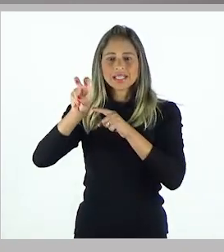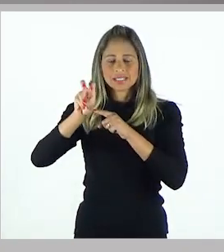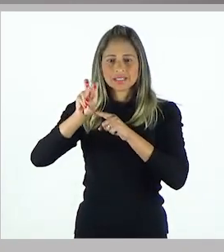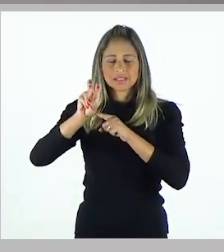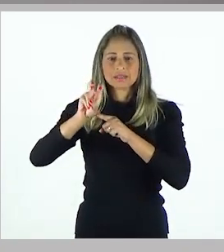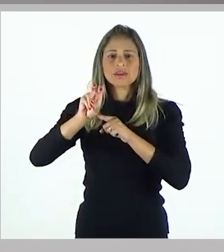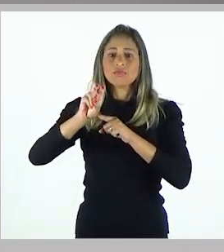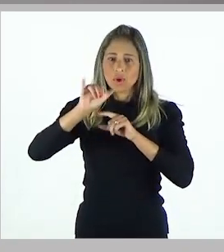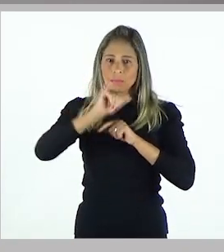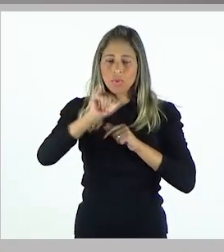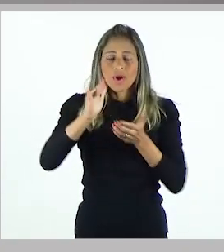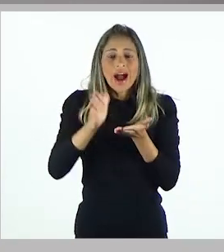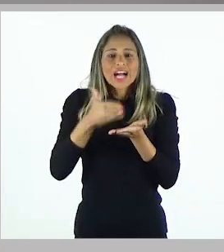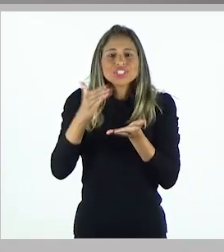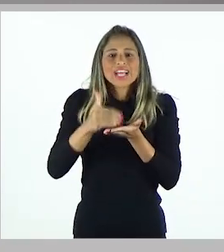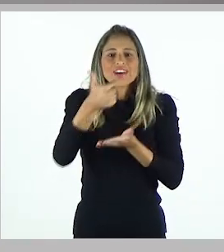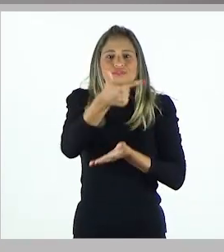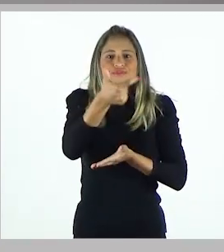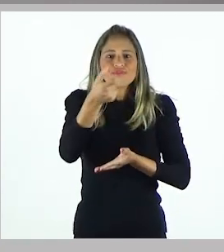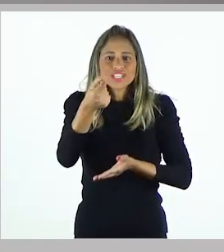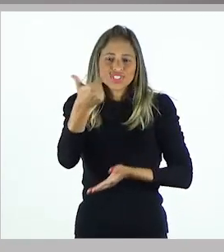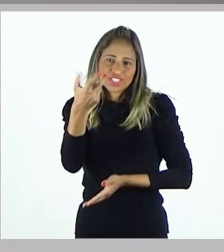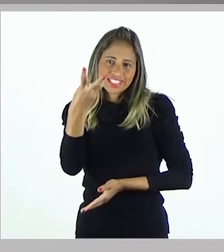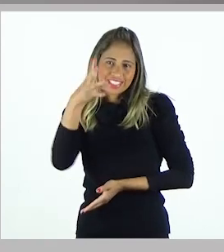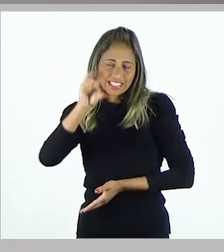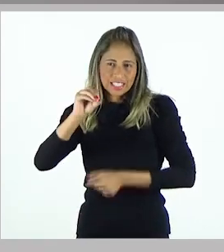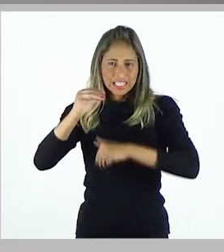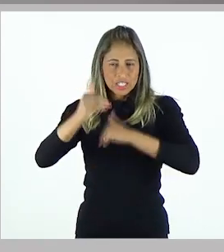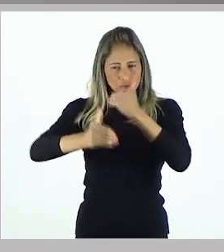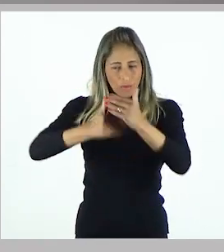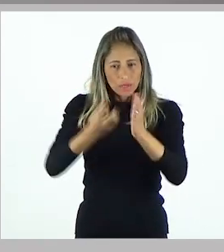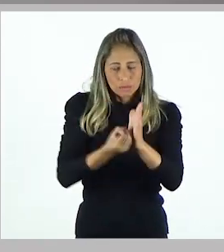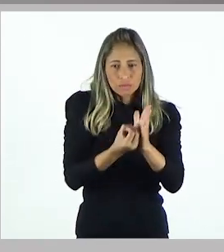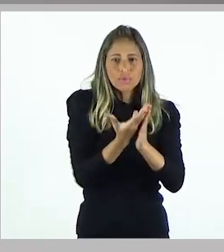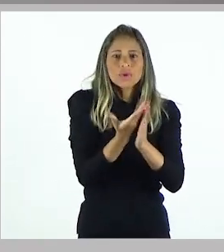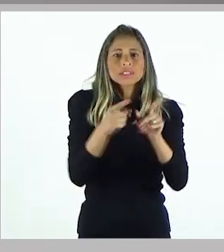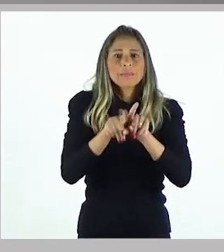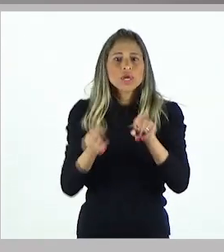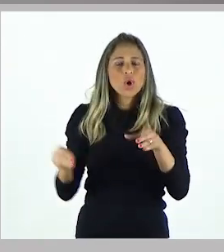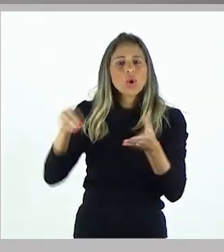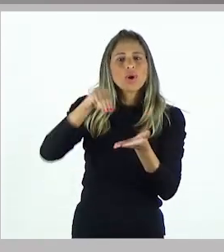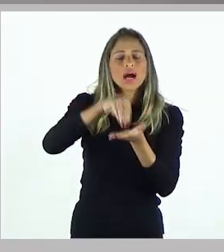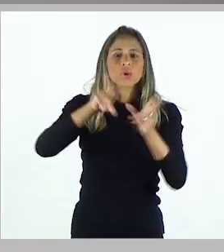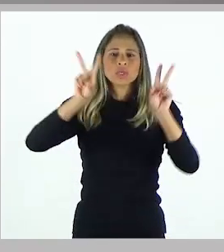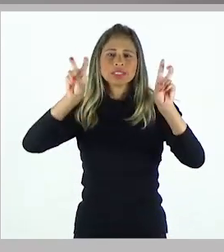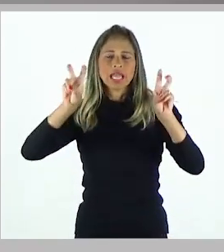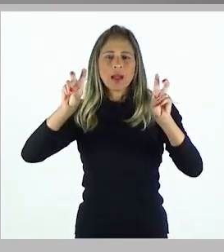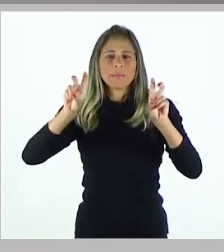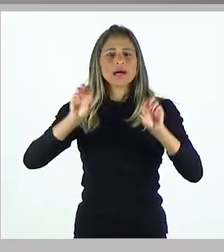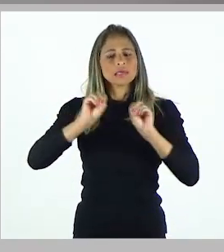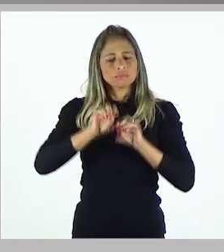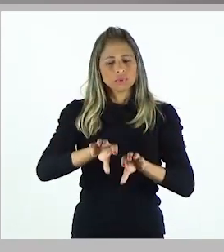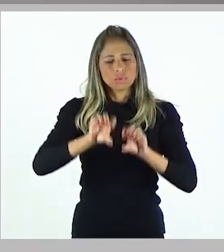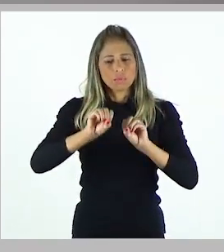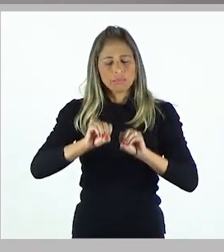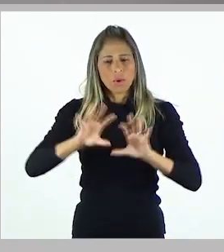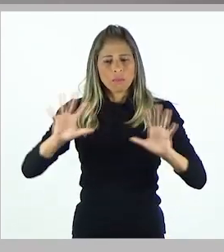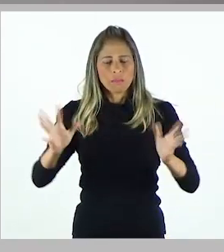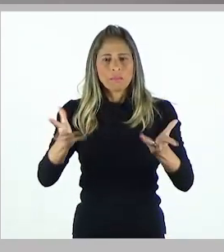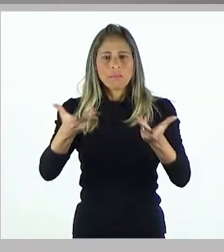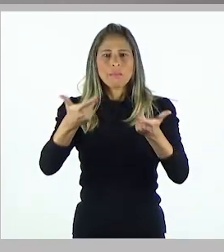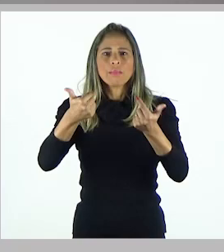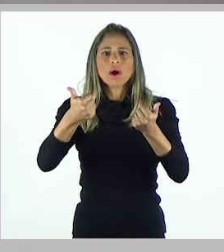foi acordada, então, a Agenda 2030 para o Desenvolvimento Sustentável, incluindo temas como educação de